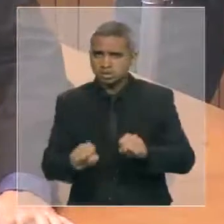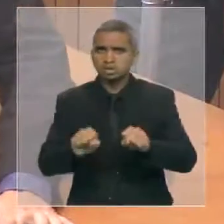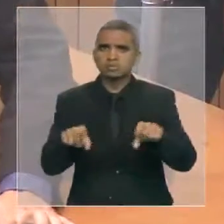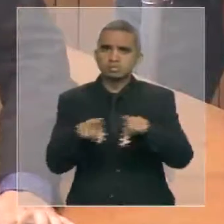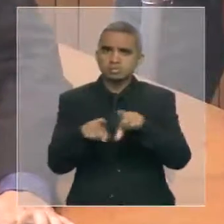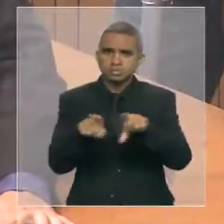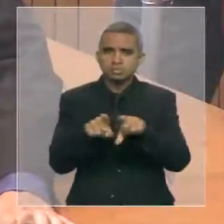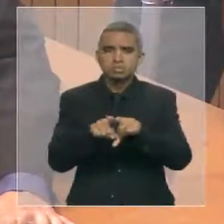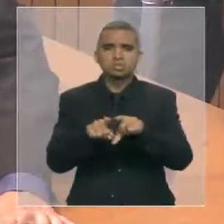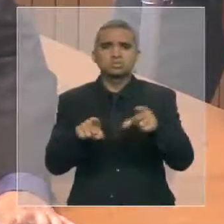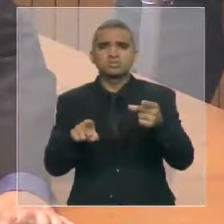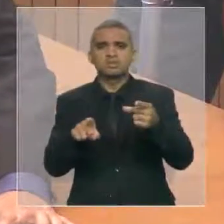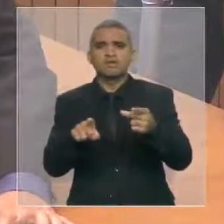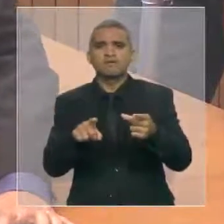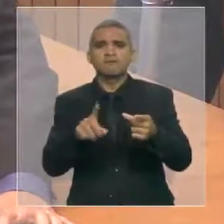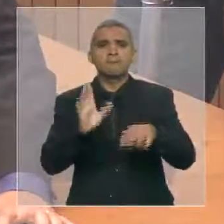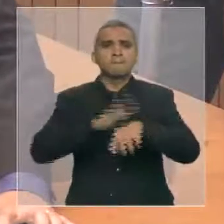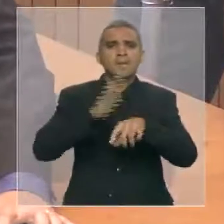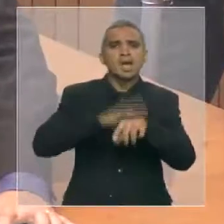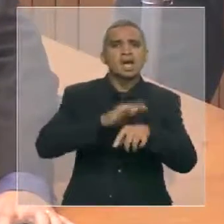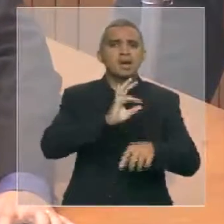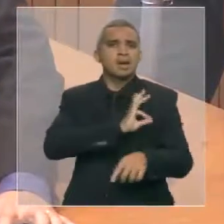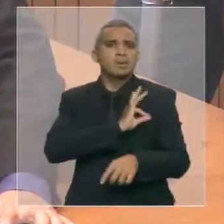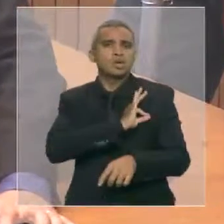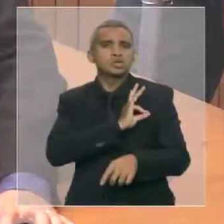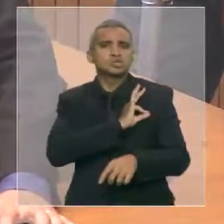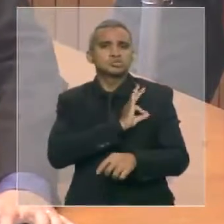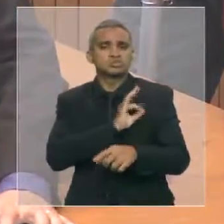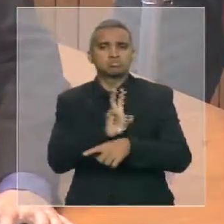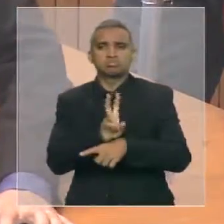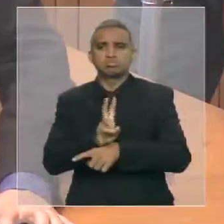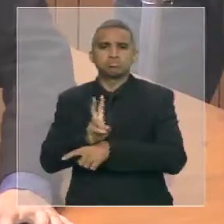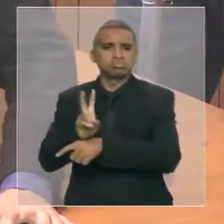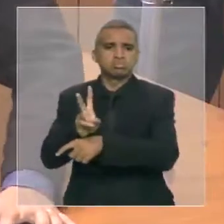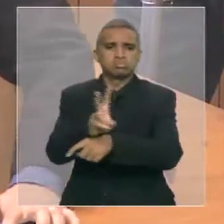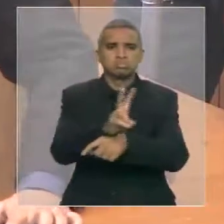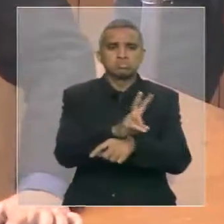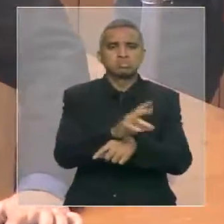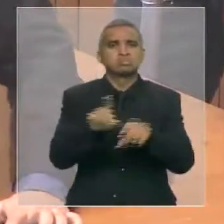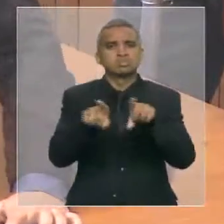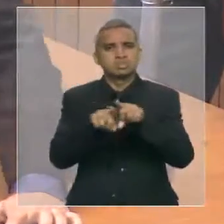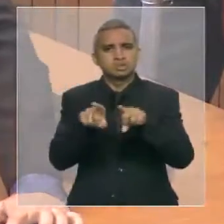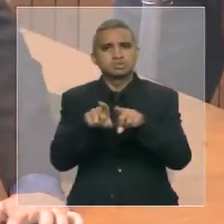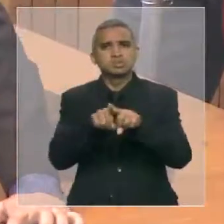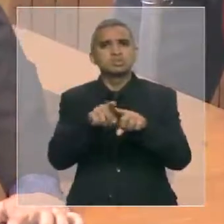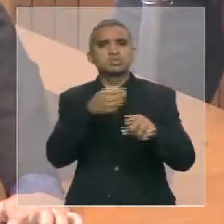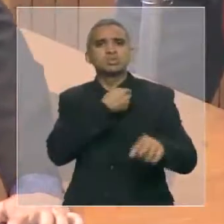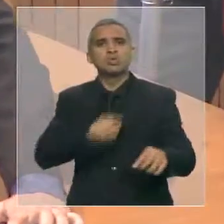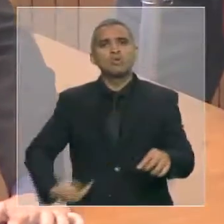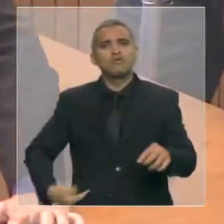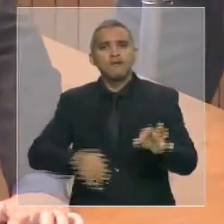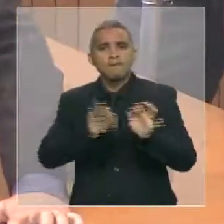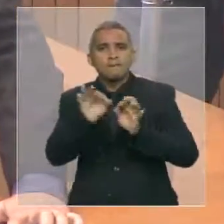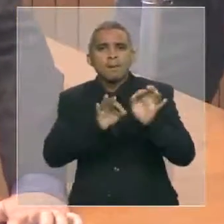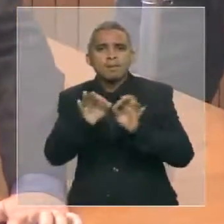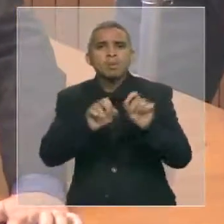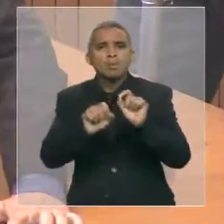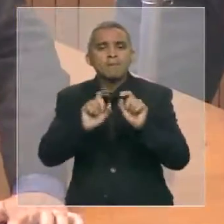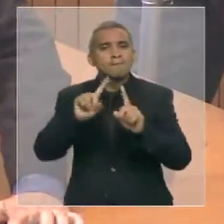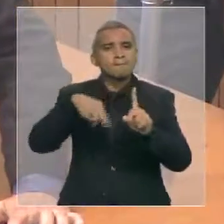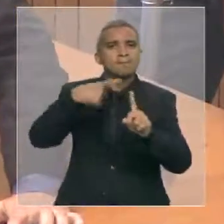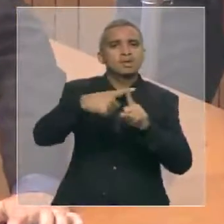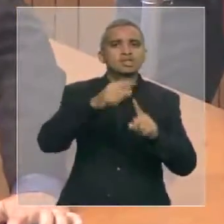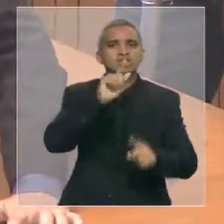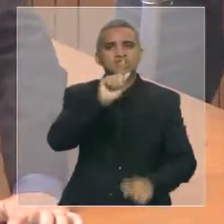das barreiras policiais, como também agora já prepara a instalação de 2 bases do GTA, uma